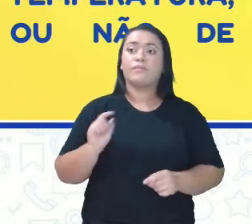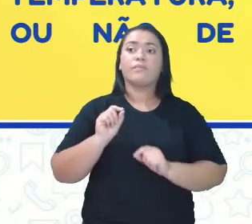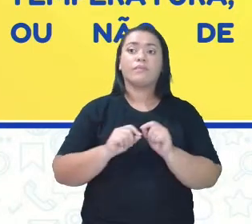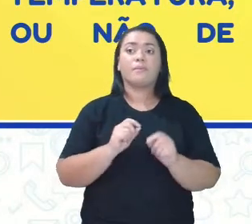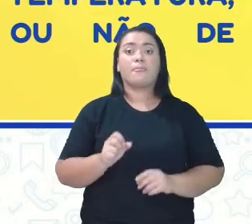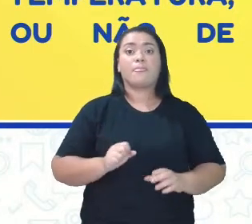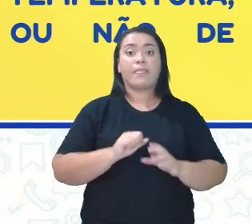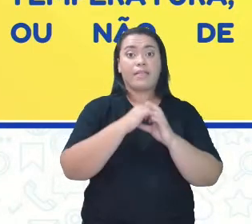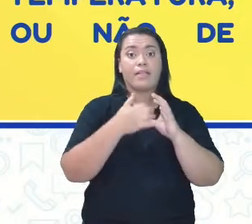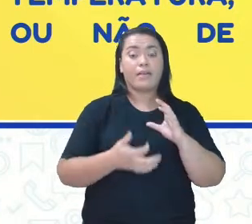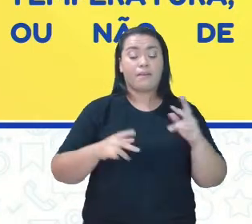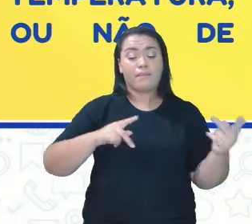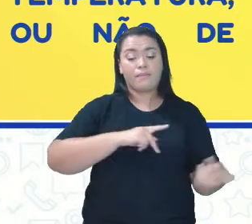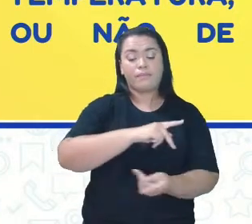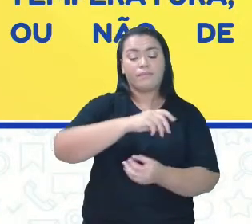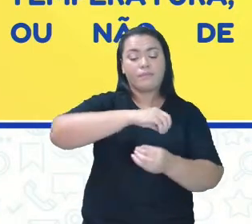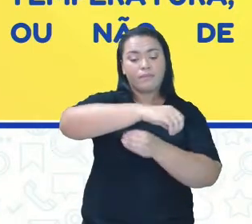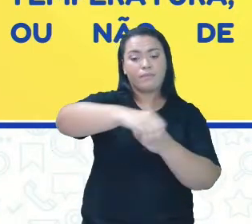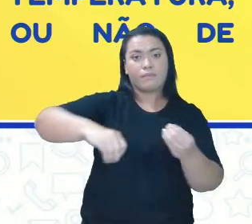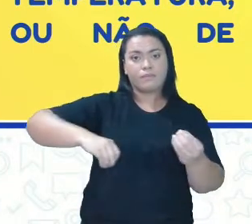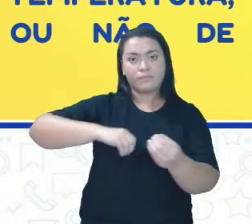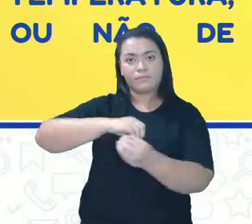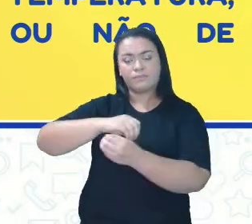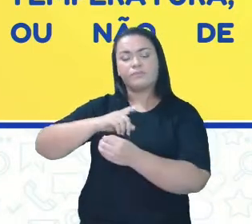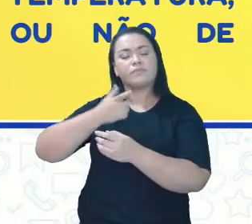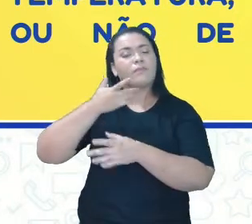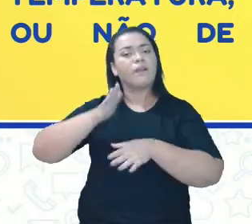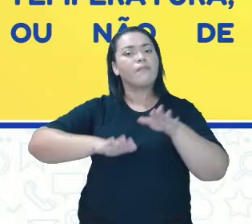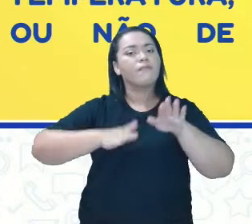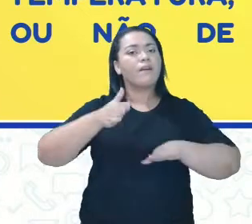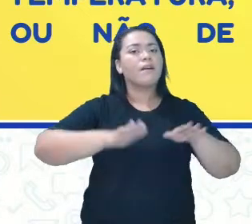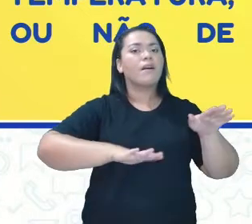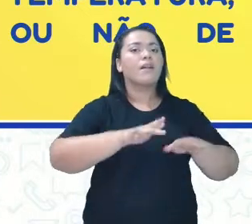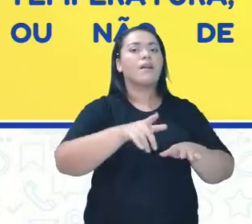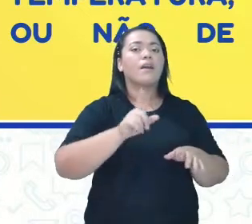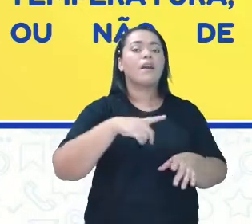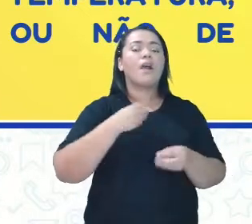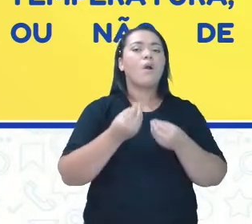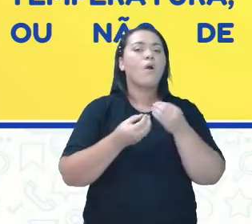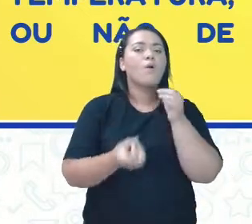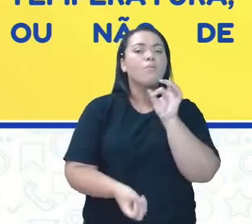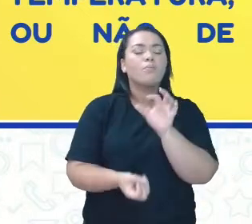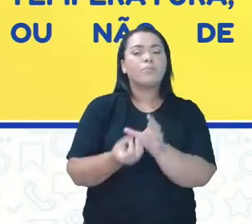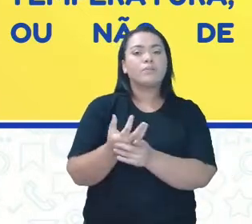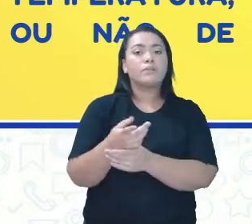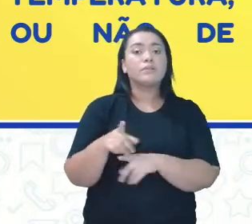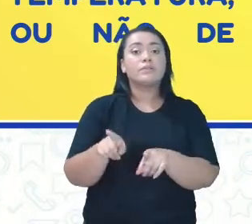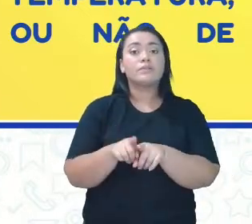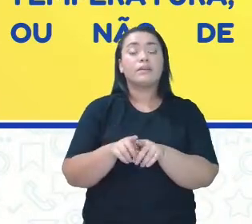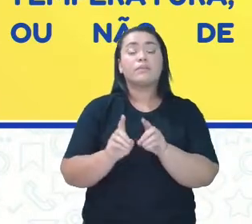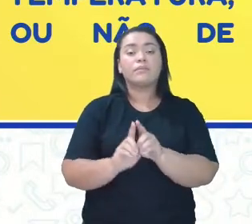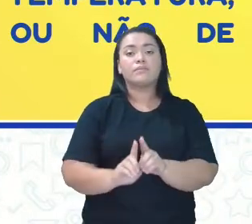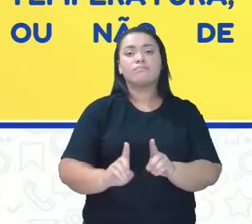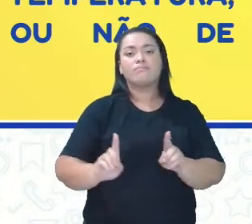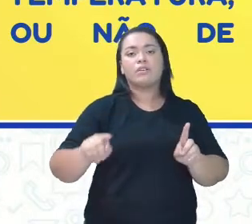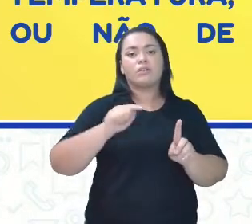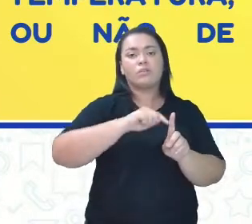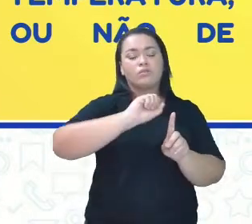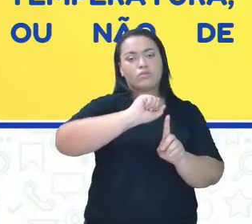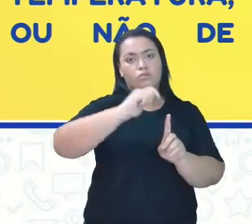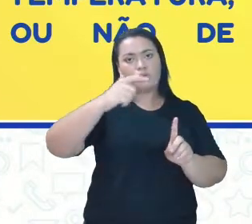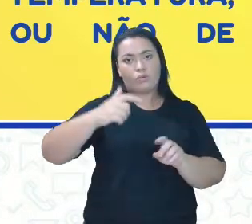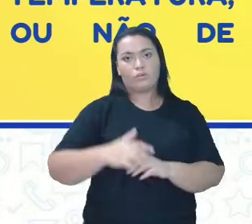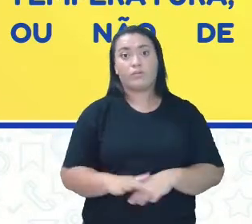dos planetas do sistema solar variam conforme seu processo de formação e seu distanciamento do